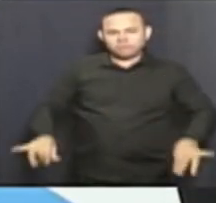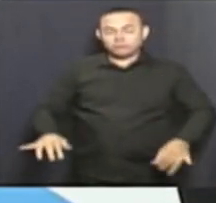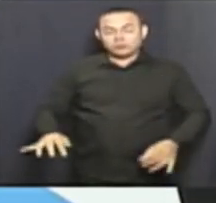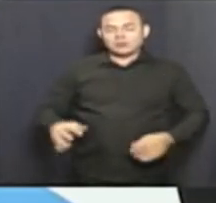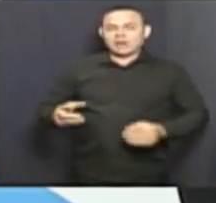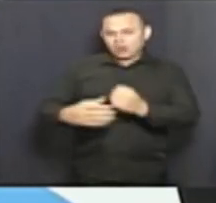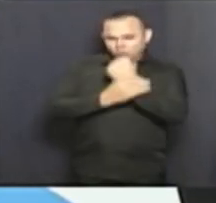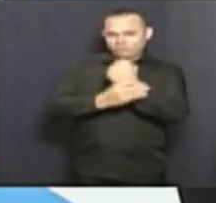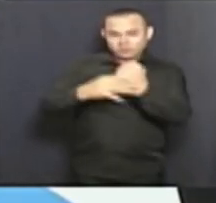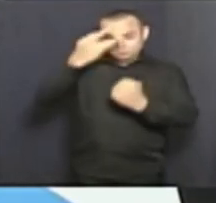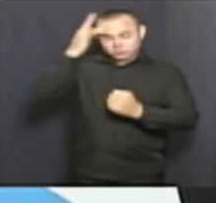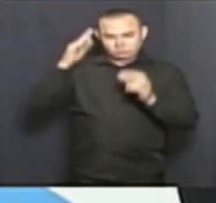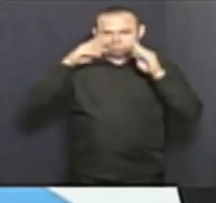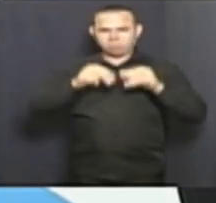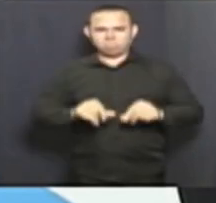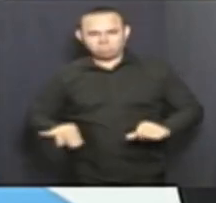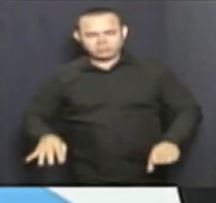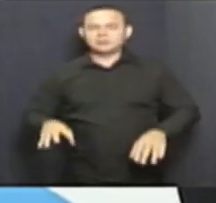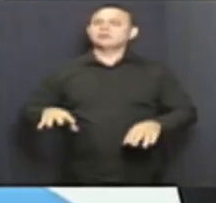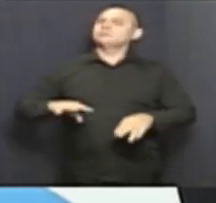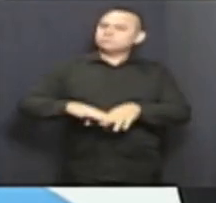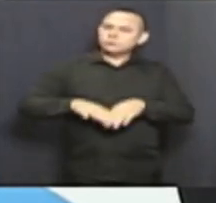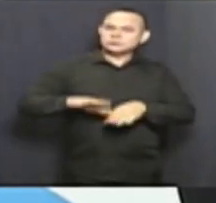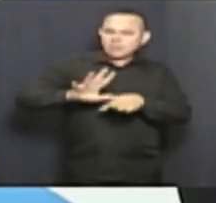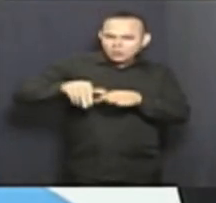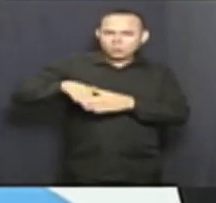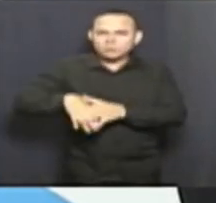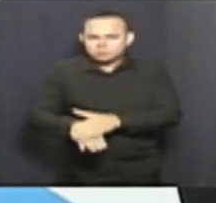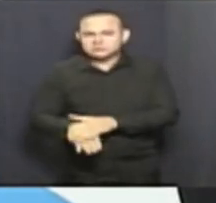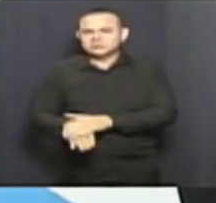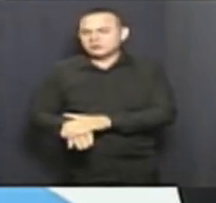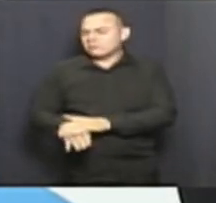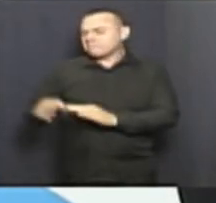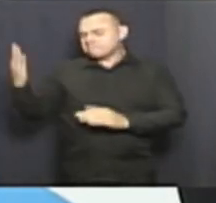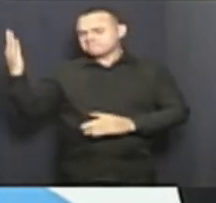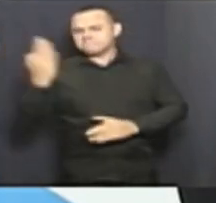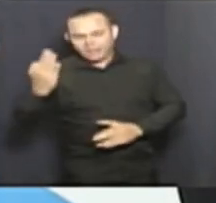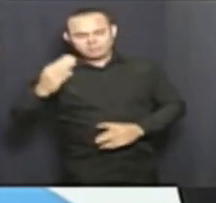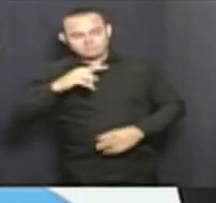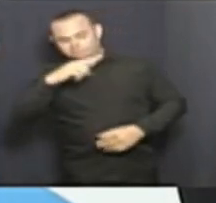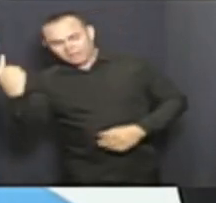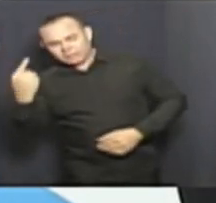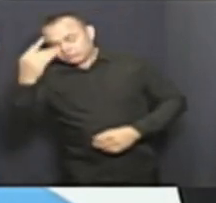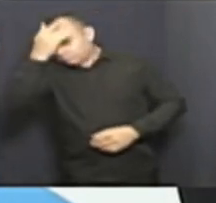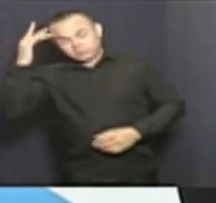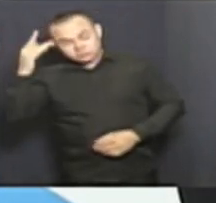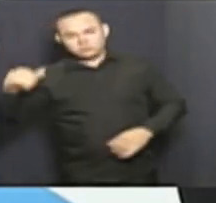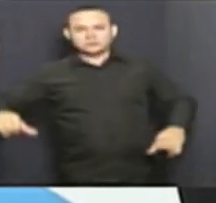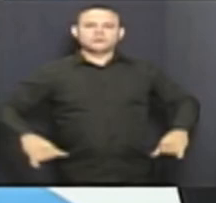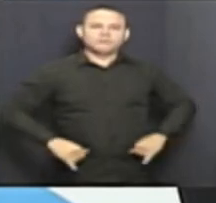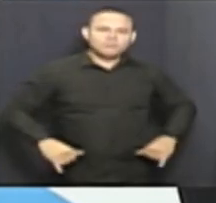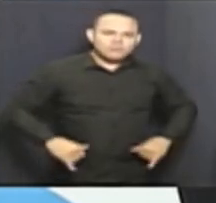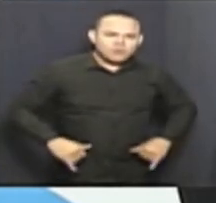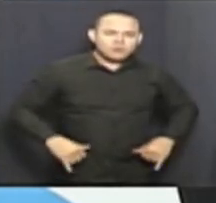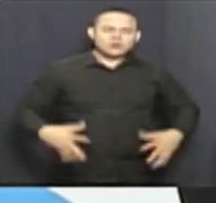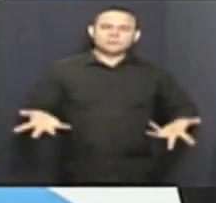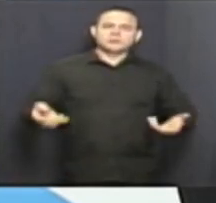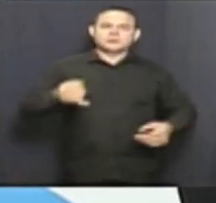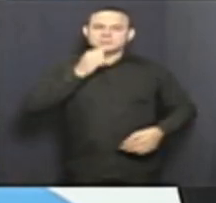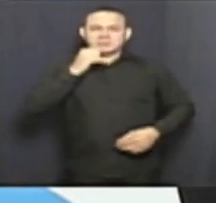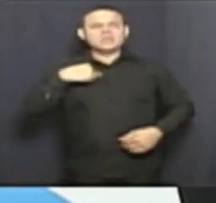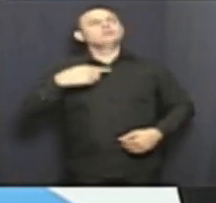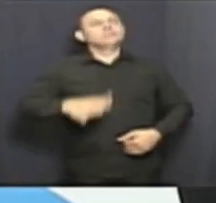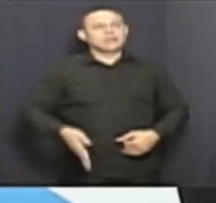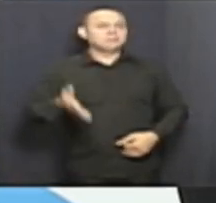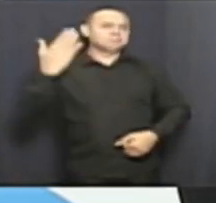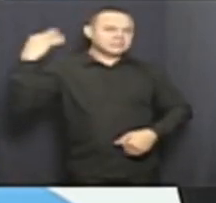ea corrupção como eu disse matta de fome eu já passei fome não por corrupção mas passei